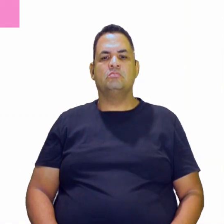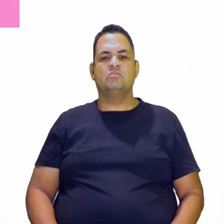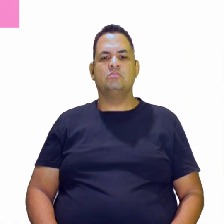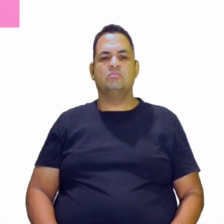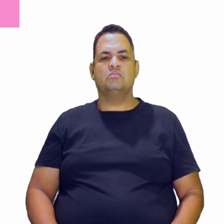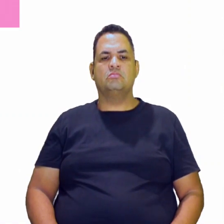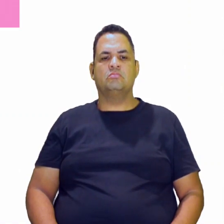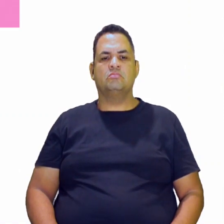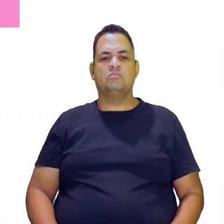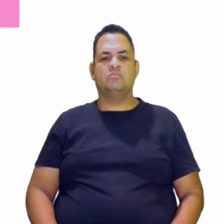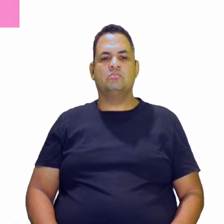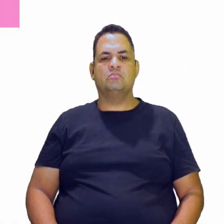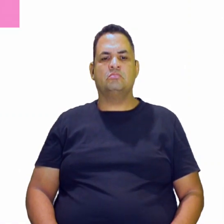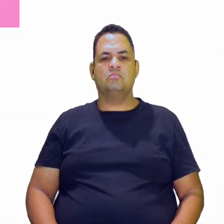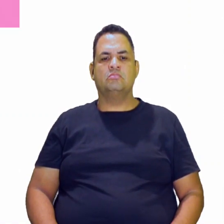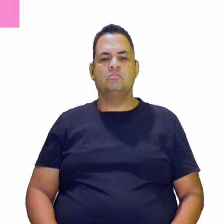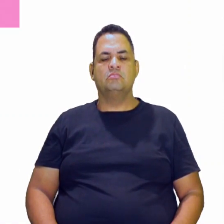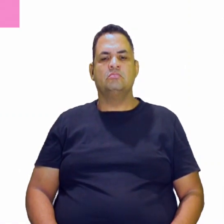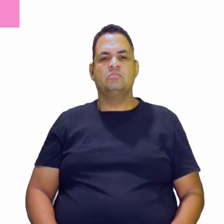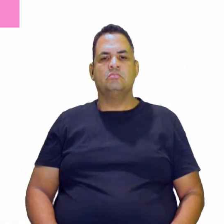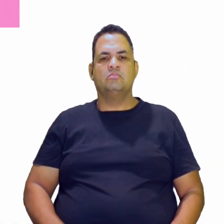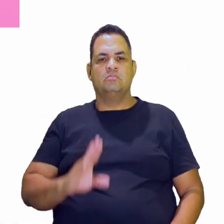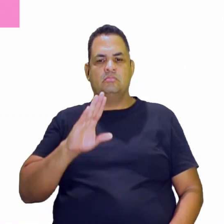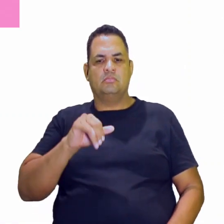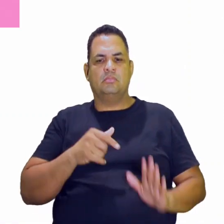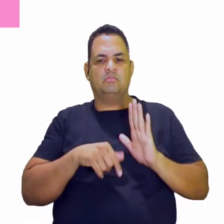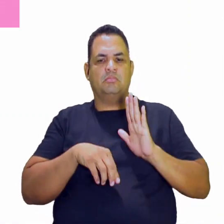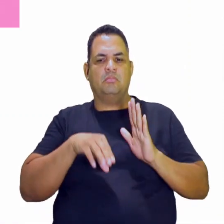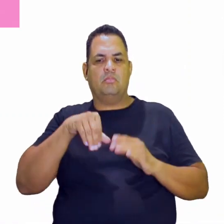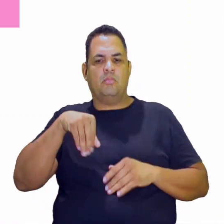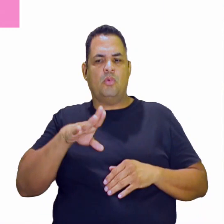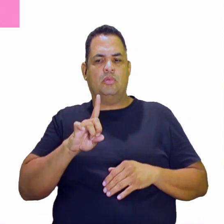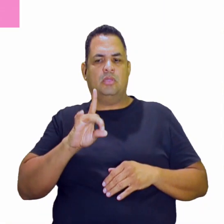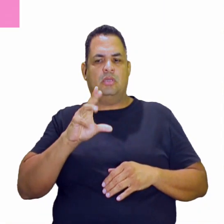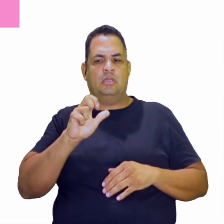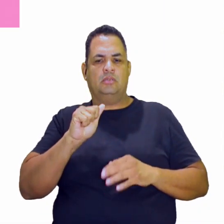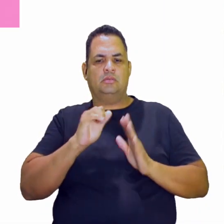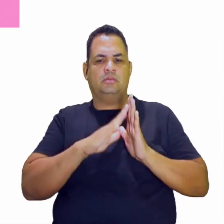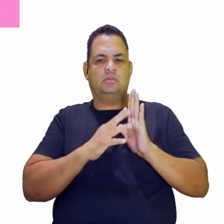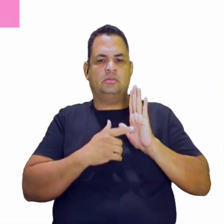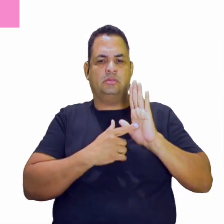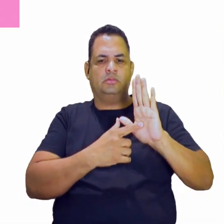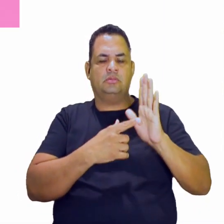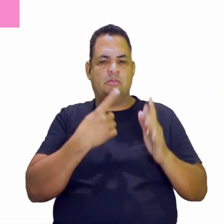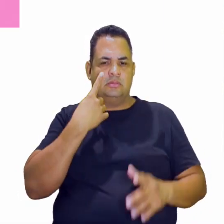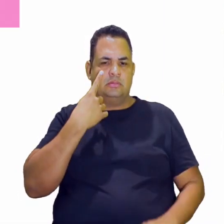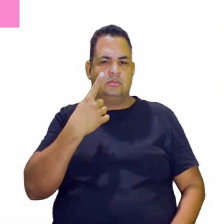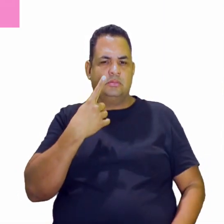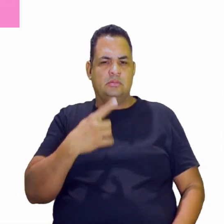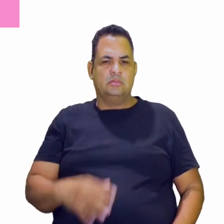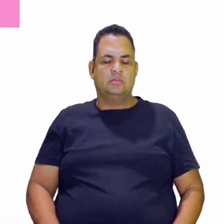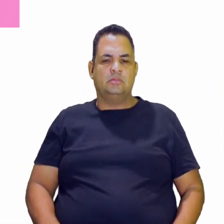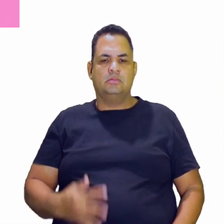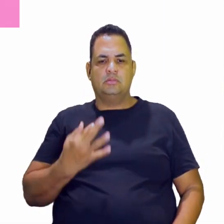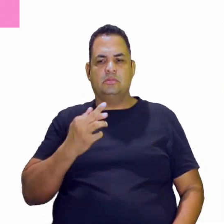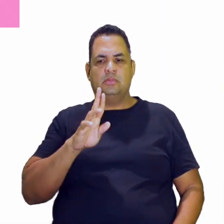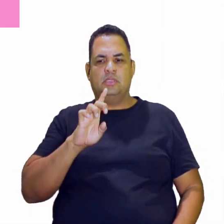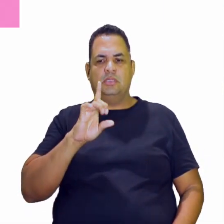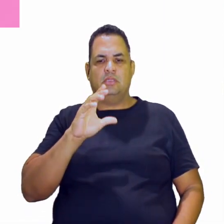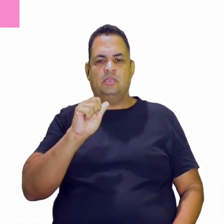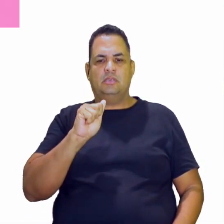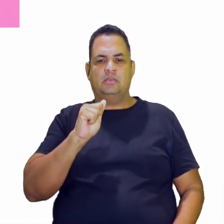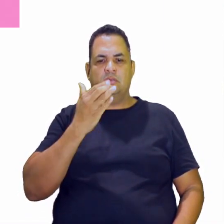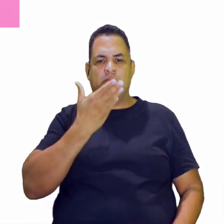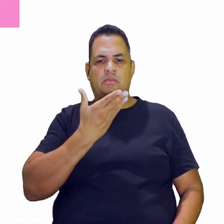está tentando representar a Mona Lisa, e aqui também a Frida, né? Que